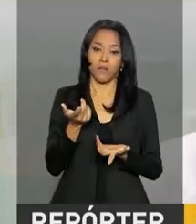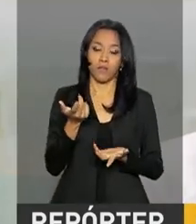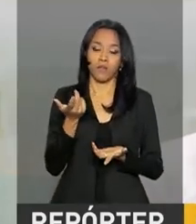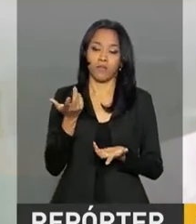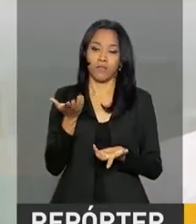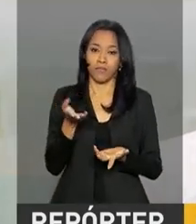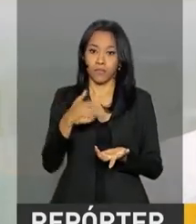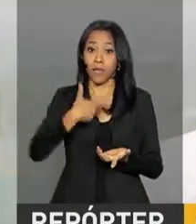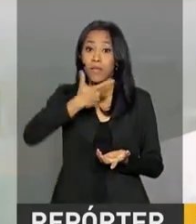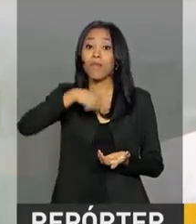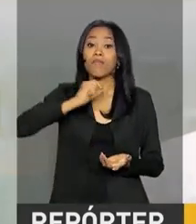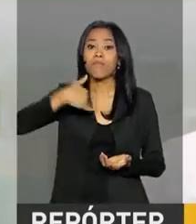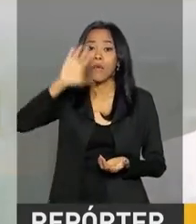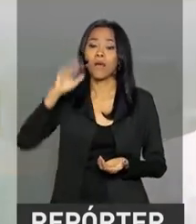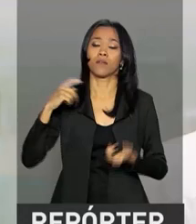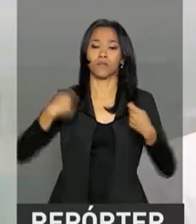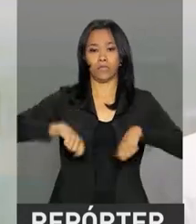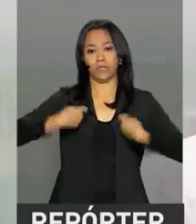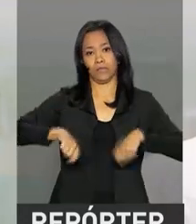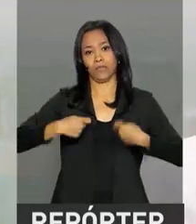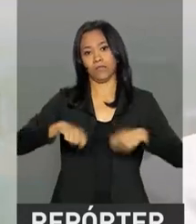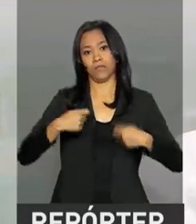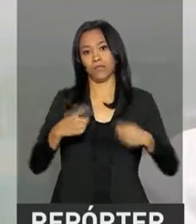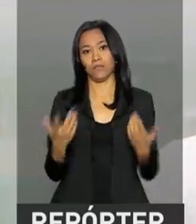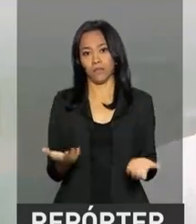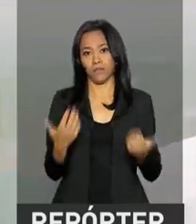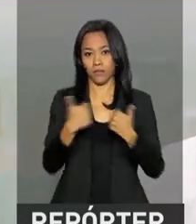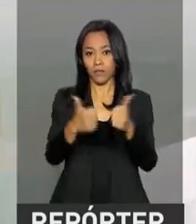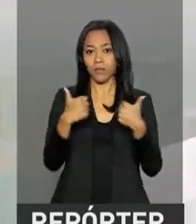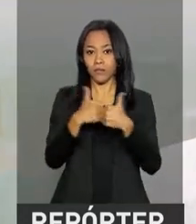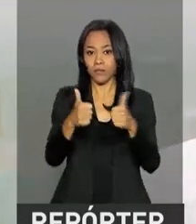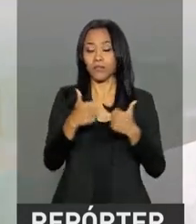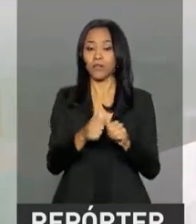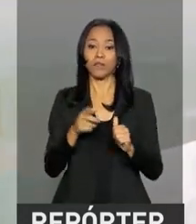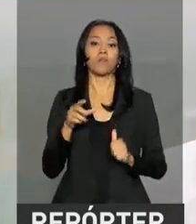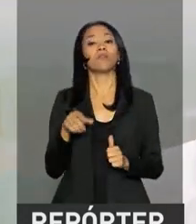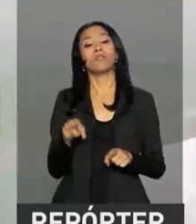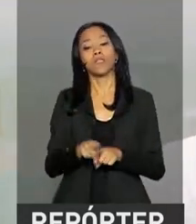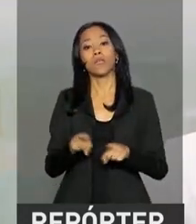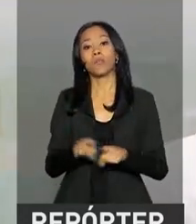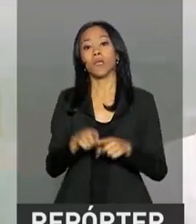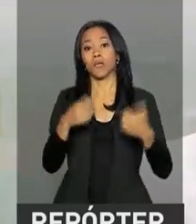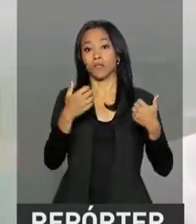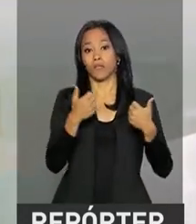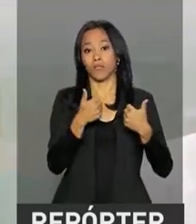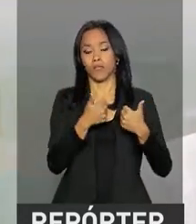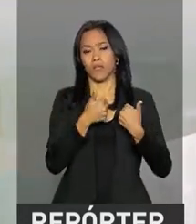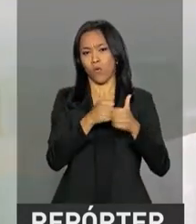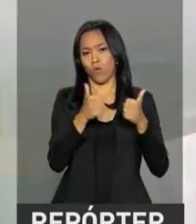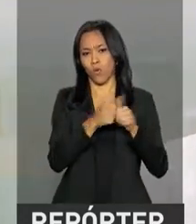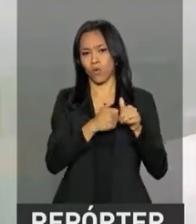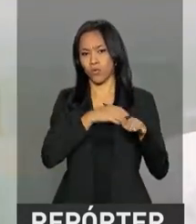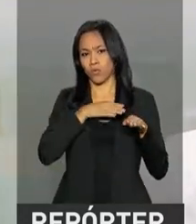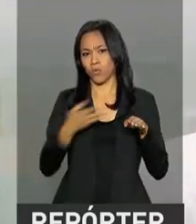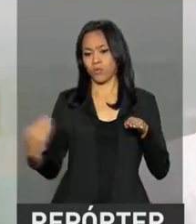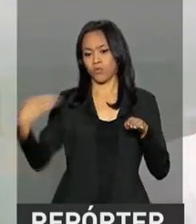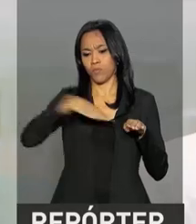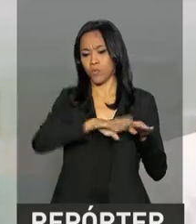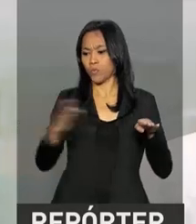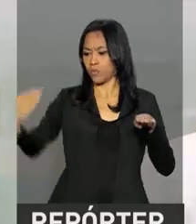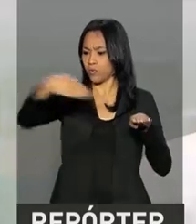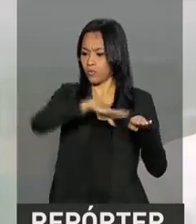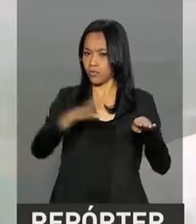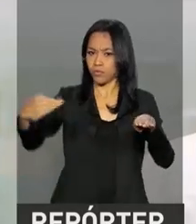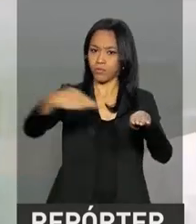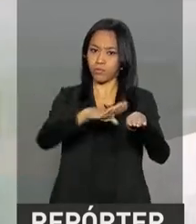principalmente aqueles que mais precisam do transporte público municipal, reformando terminais de integração e terminais que são